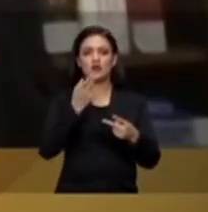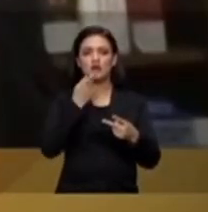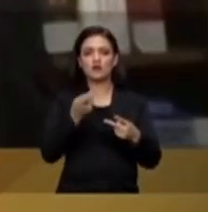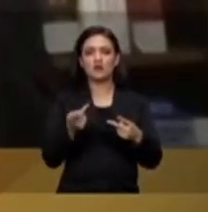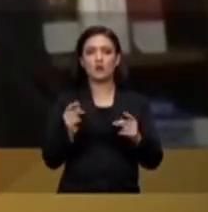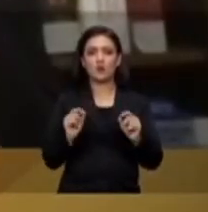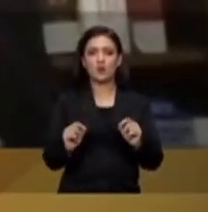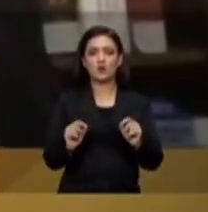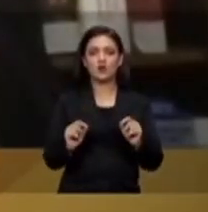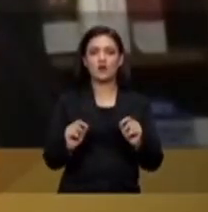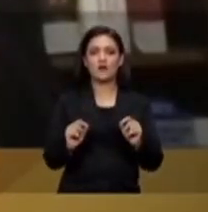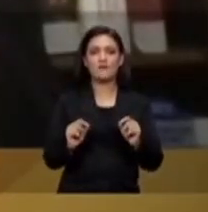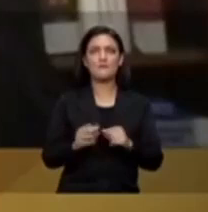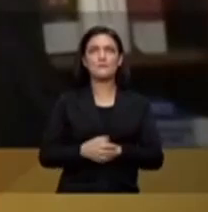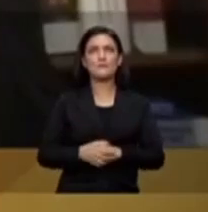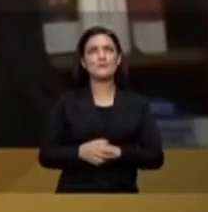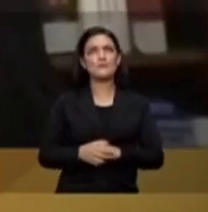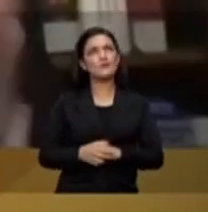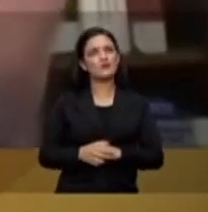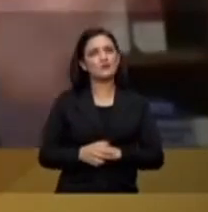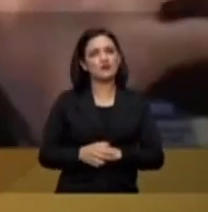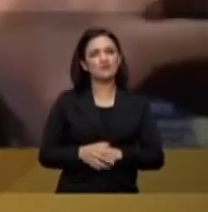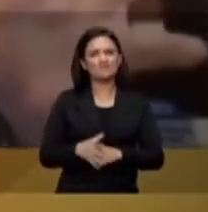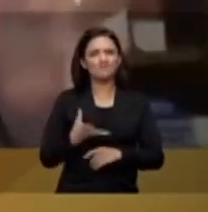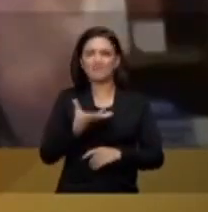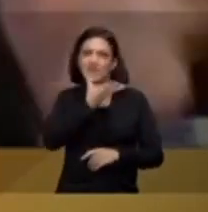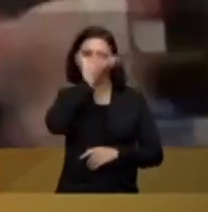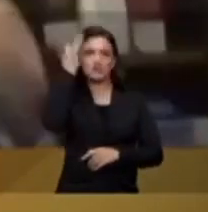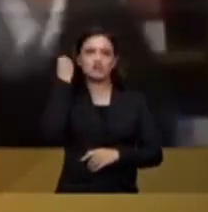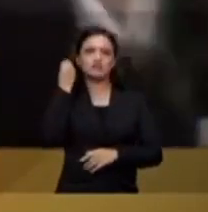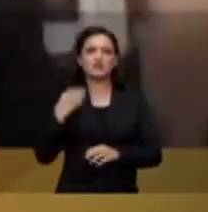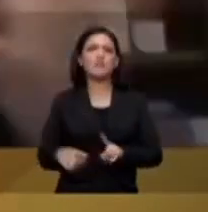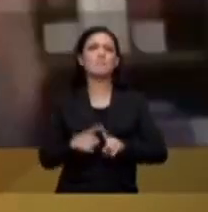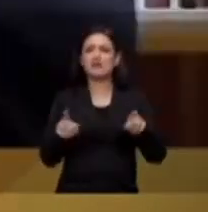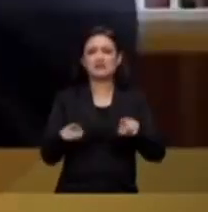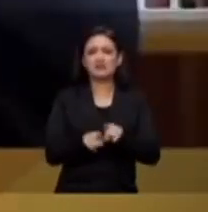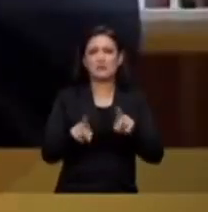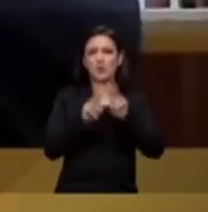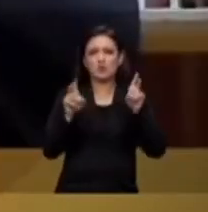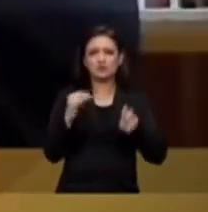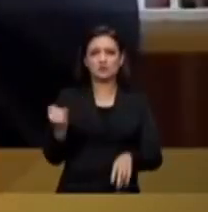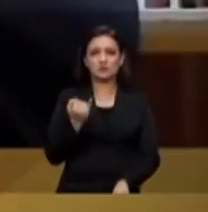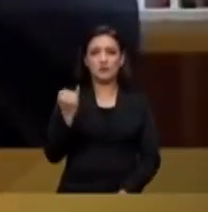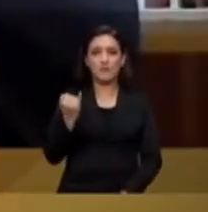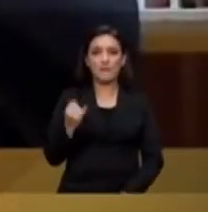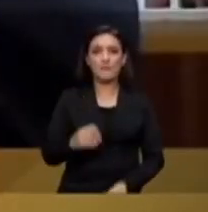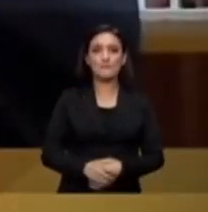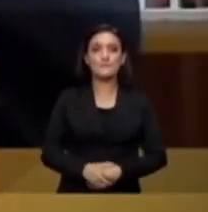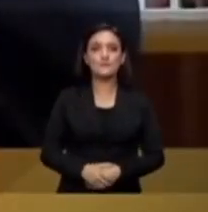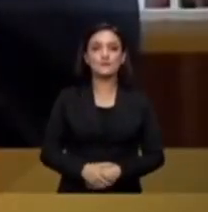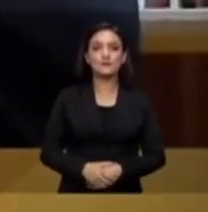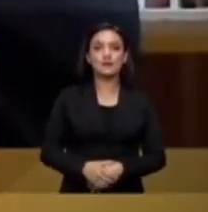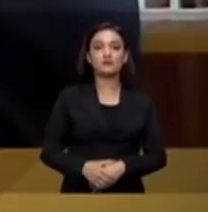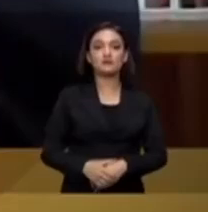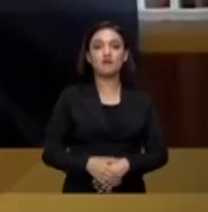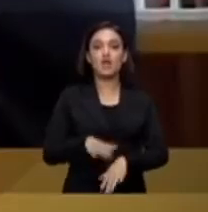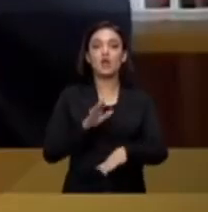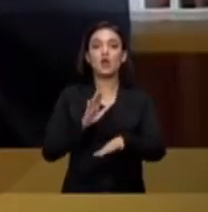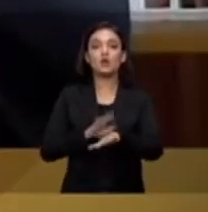questão, salvo engano, de... Enfim, também era uma questão importante... Prescrição. Da